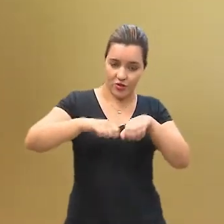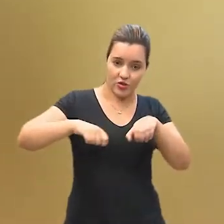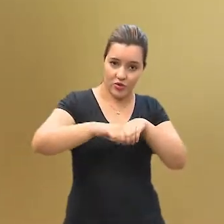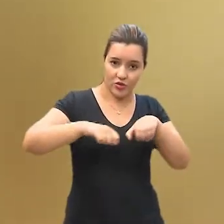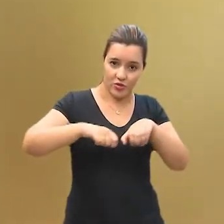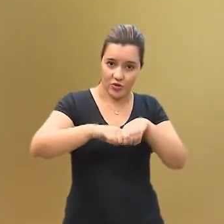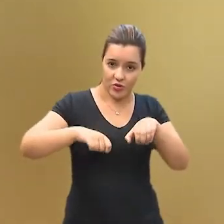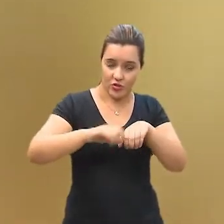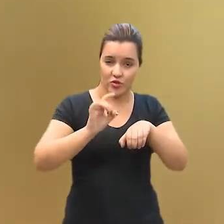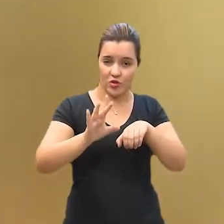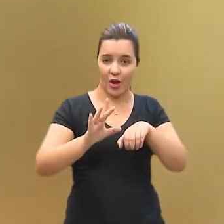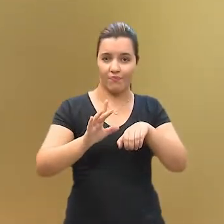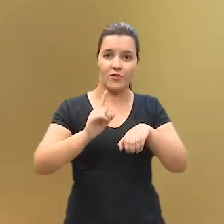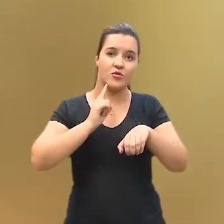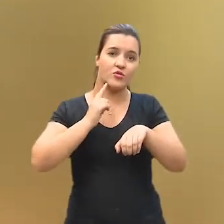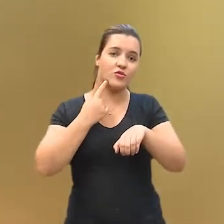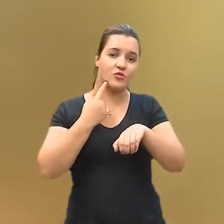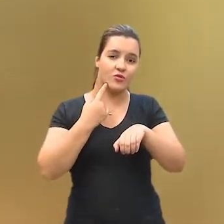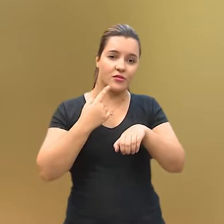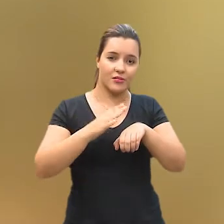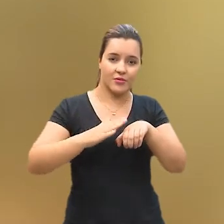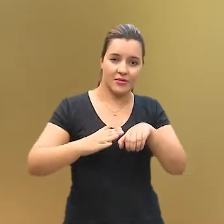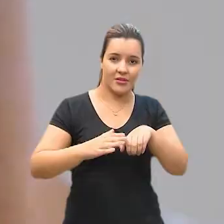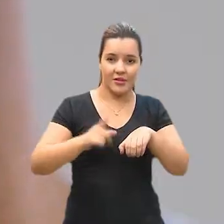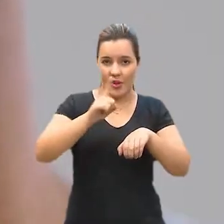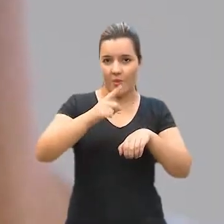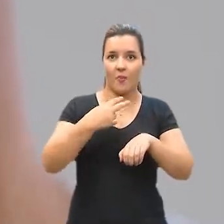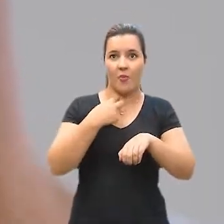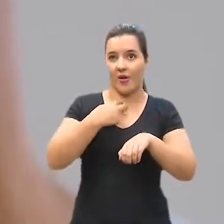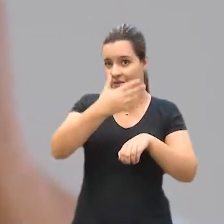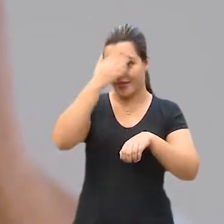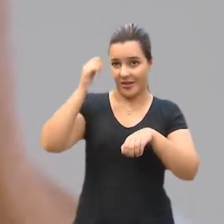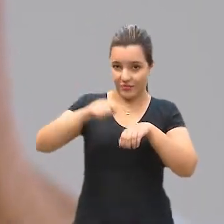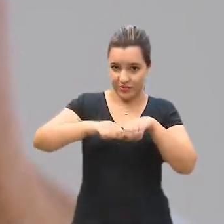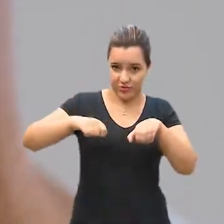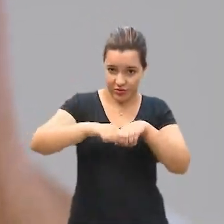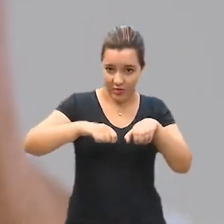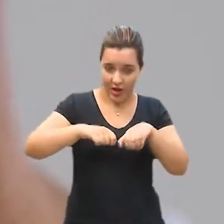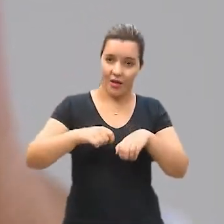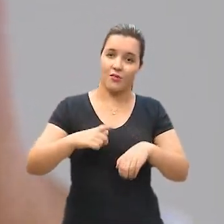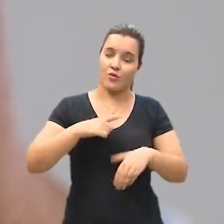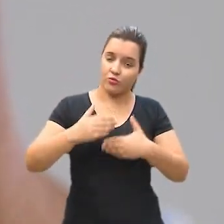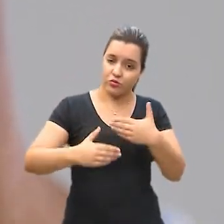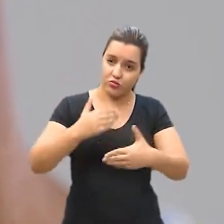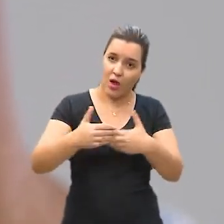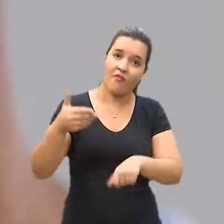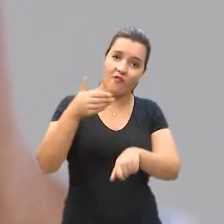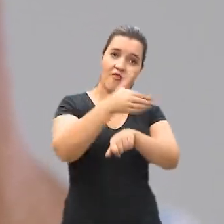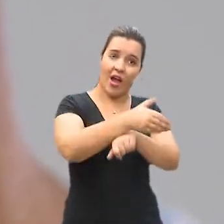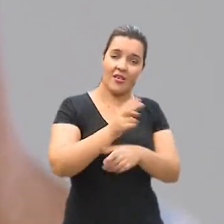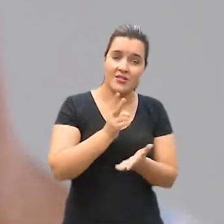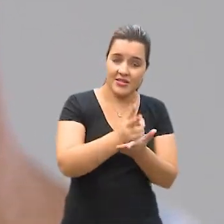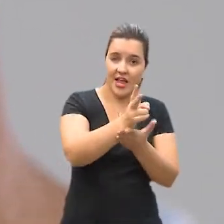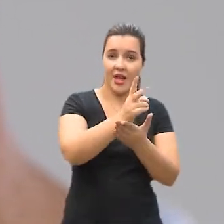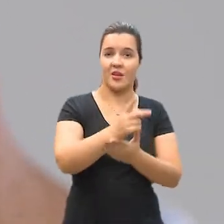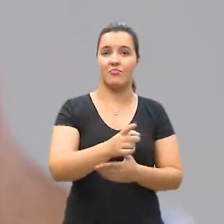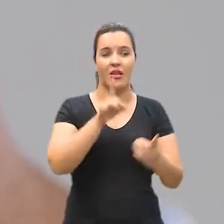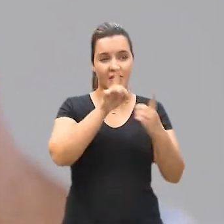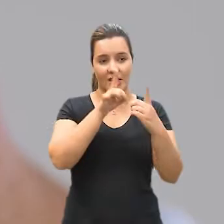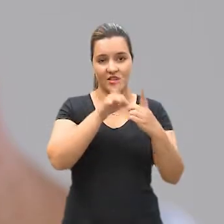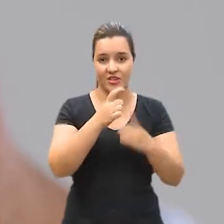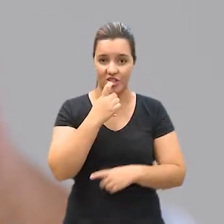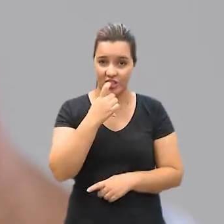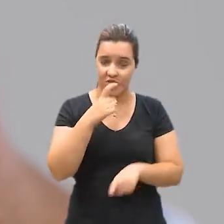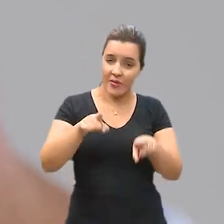o biofilme. Então, não pode esquecer de escovar mesmo e deixar. É bom a gente até tomar essa consciência desde pequeno,